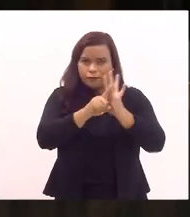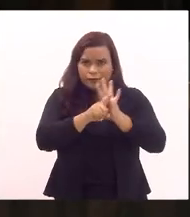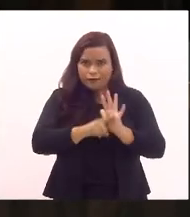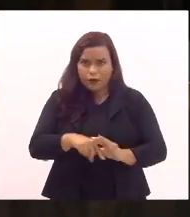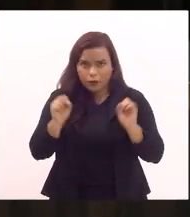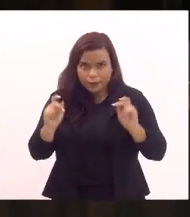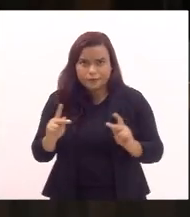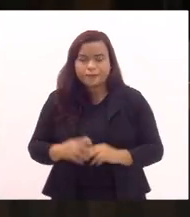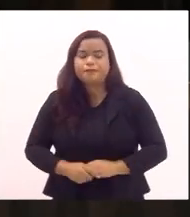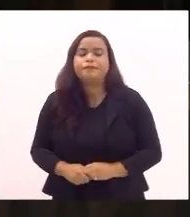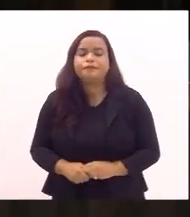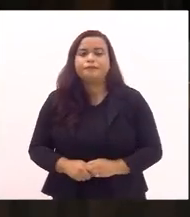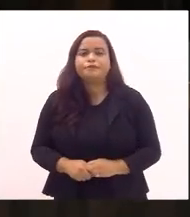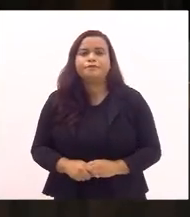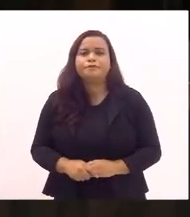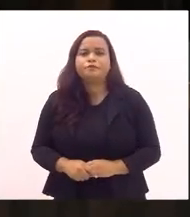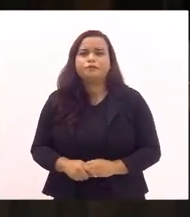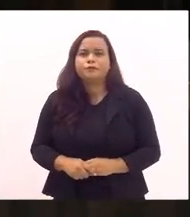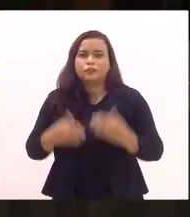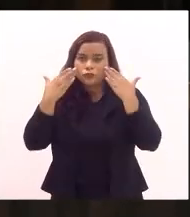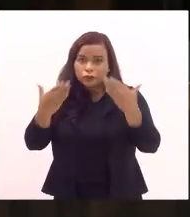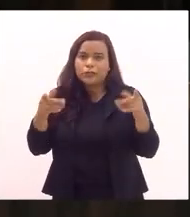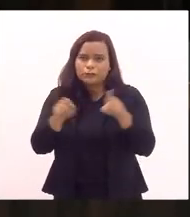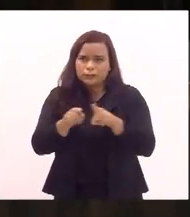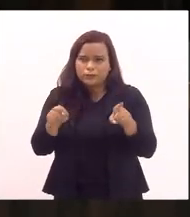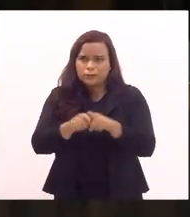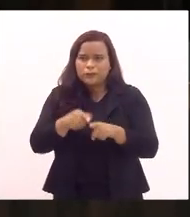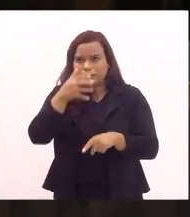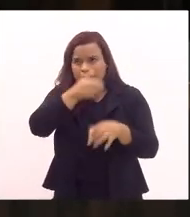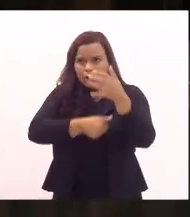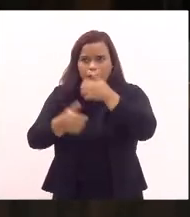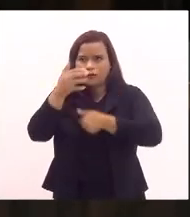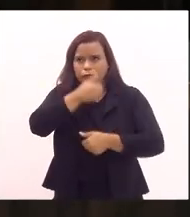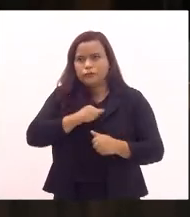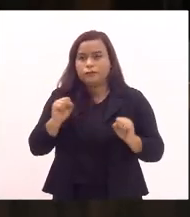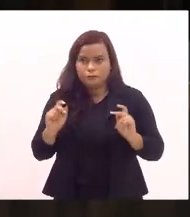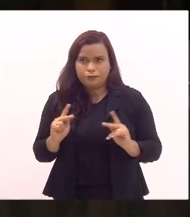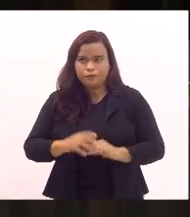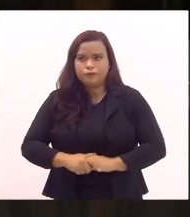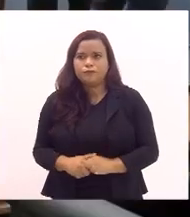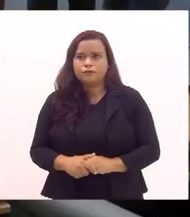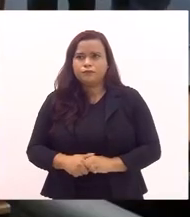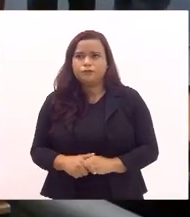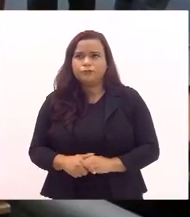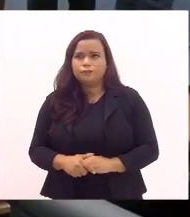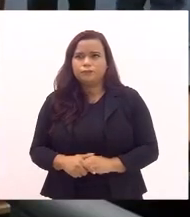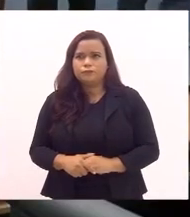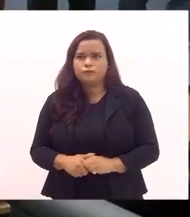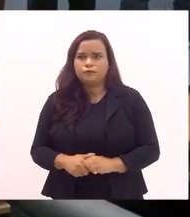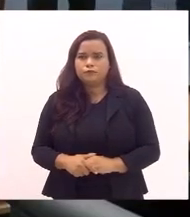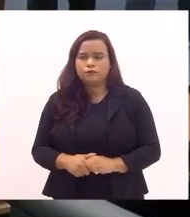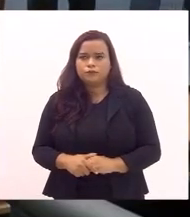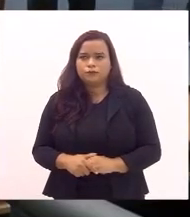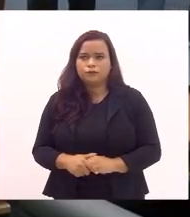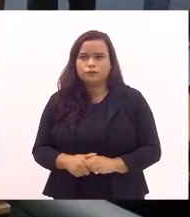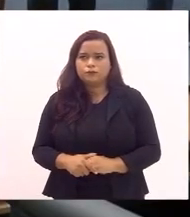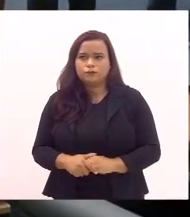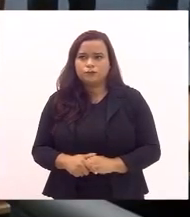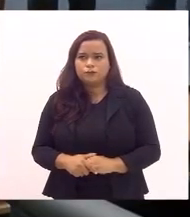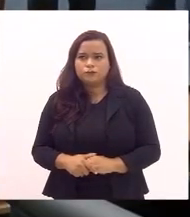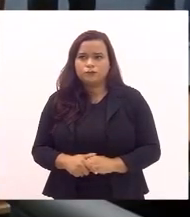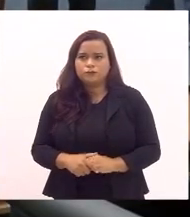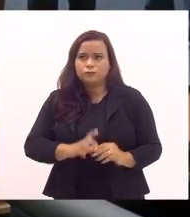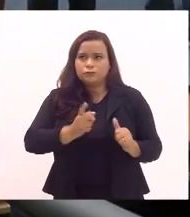verificação Ok e os destaques serão salvos destaques primeiro voto Presidente pode registar-se